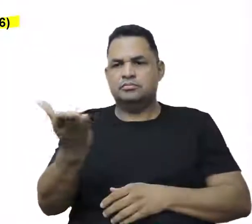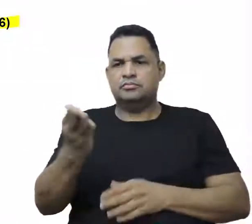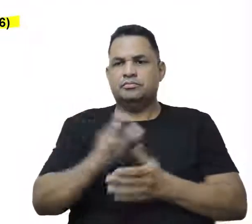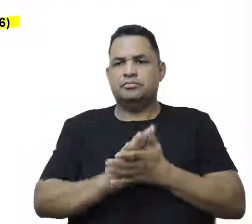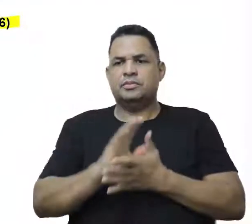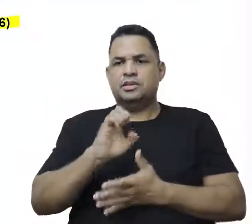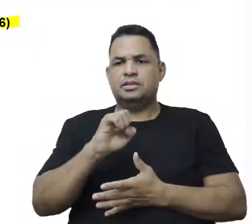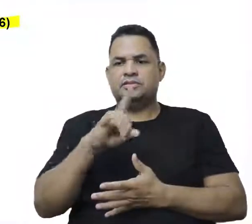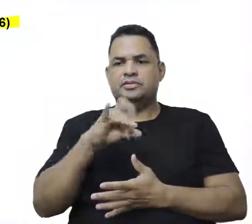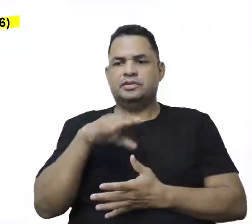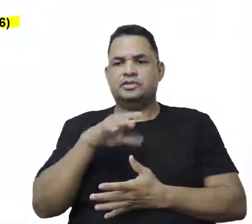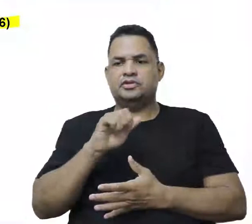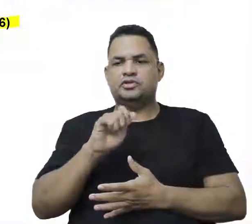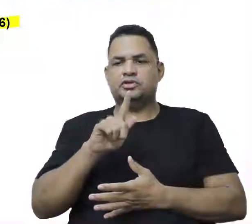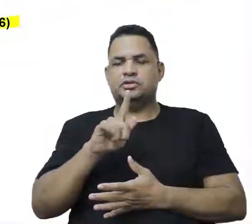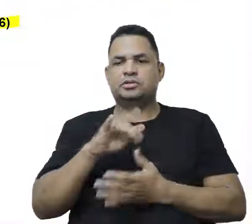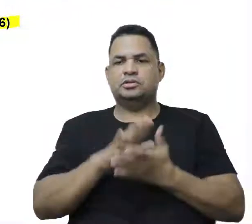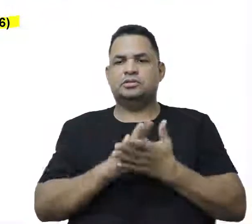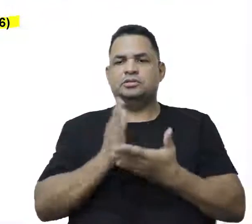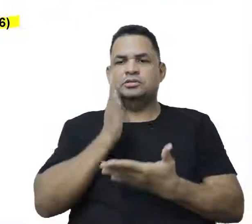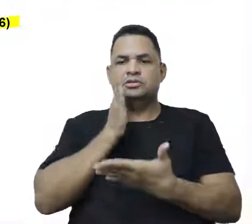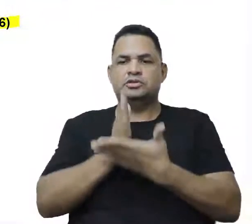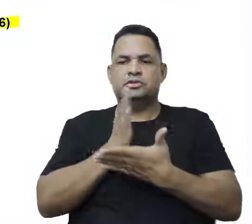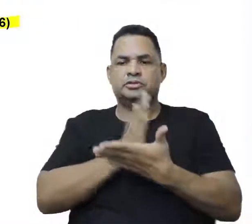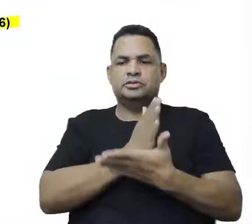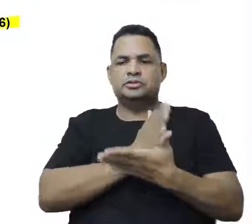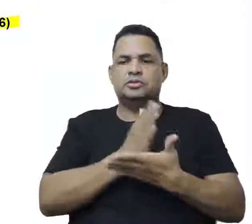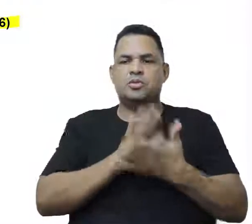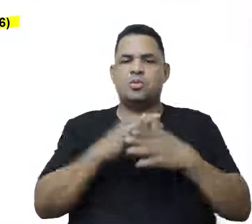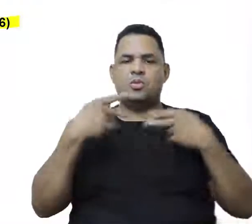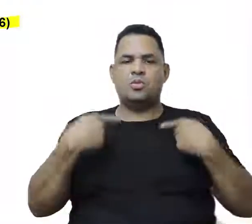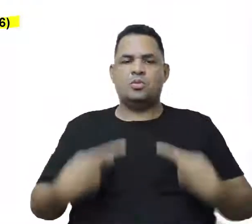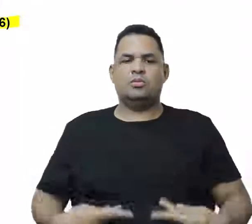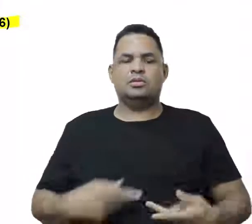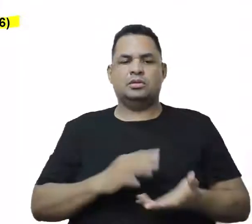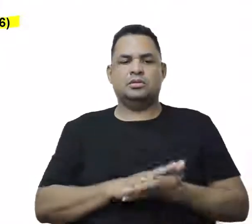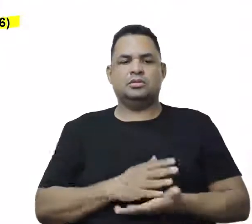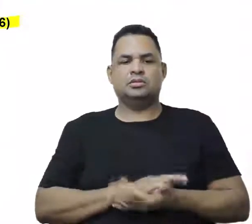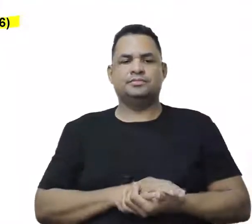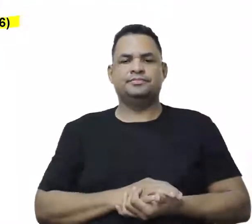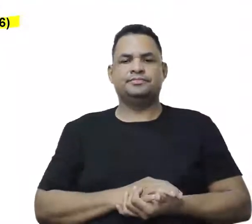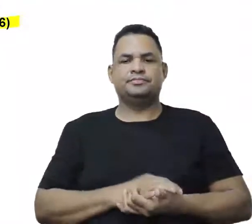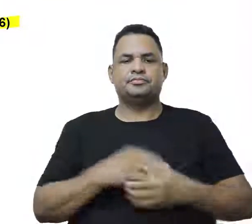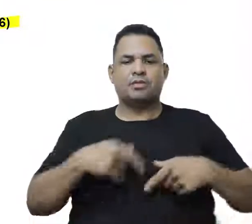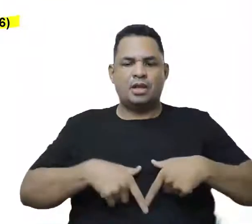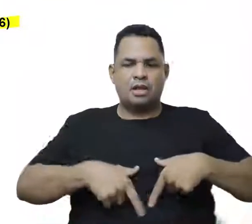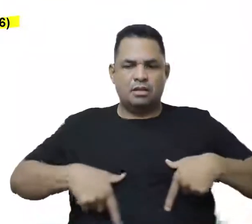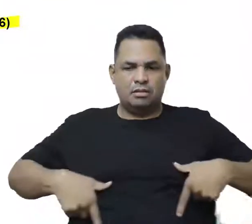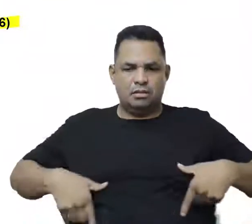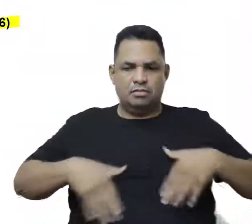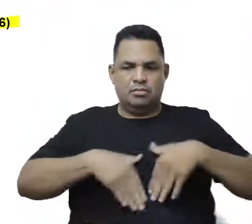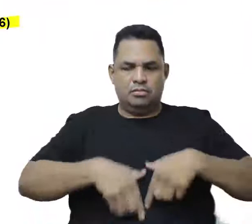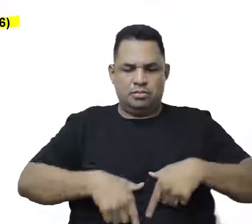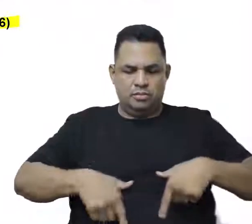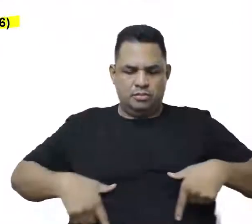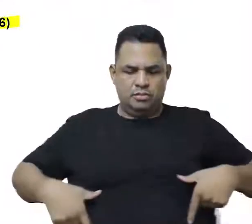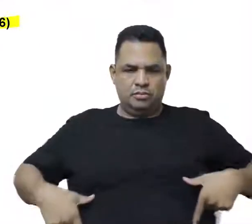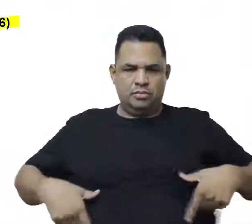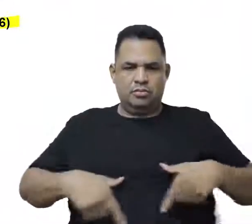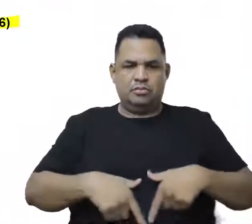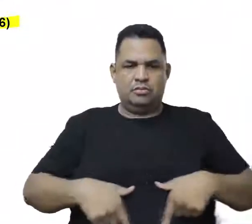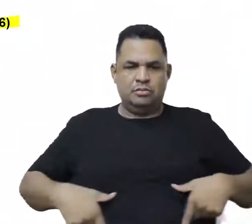nessa esfinge, ele divide lá o corpo em 3 partes. A primeira parte que ele diz que é o abdômen ali, né? Que é onde